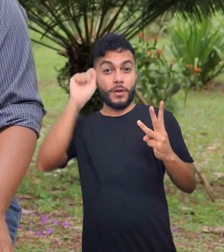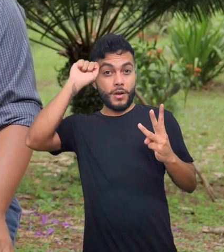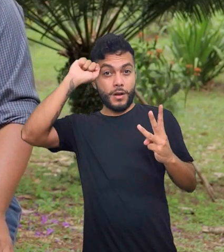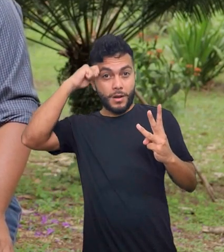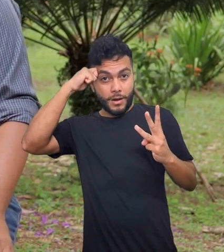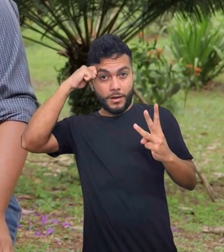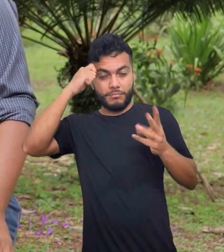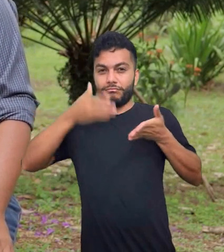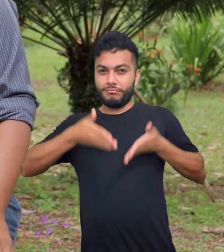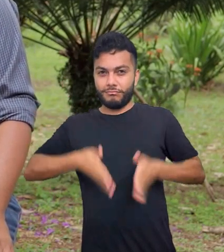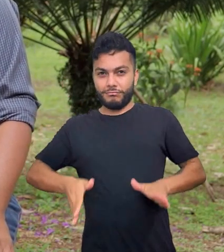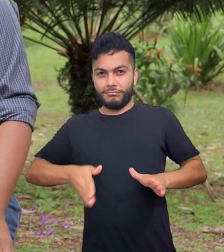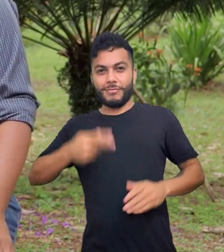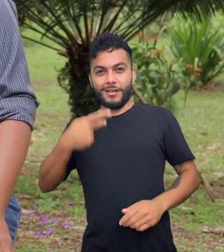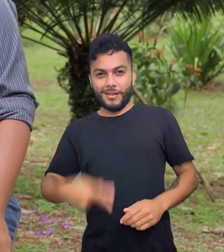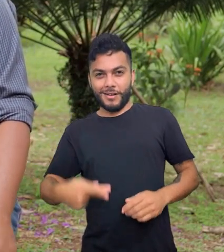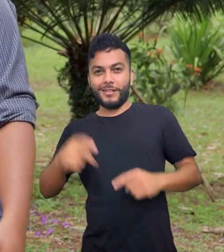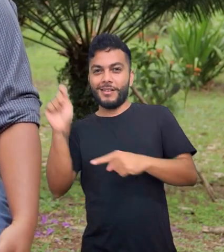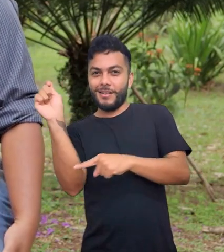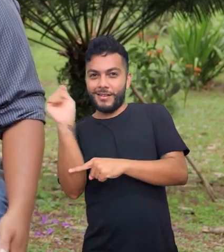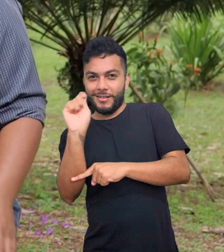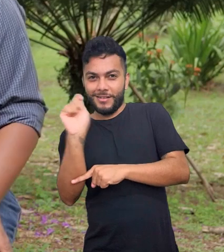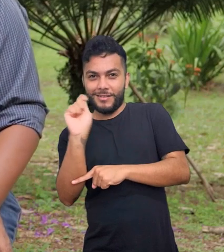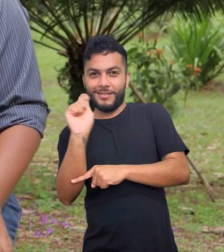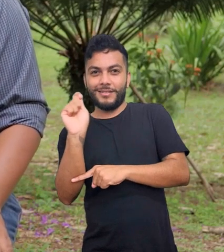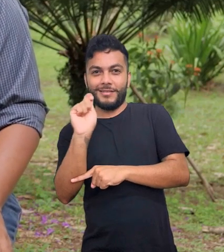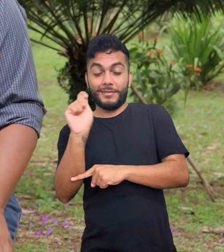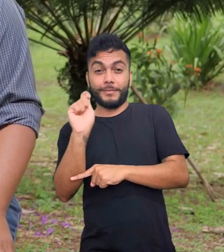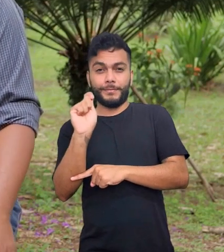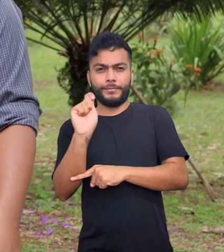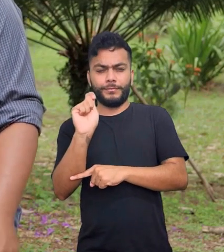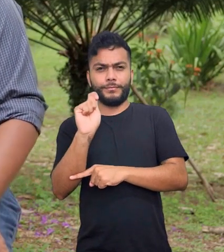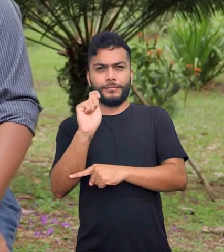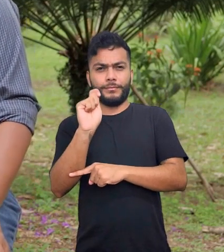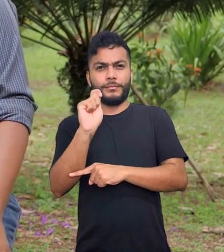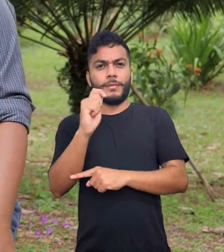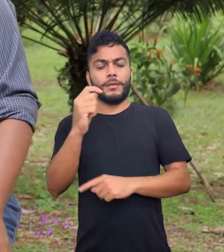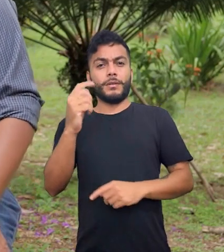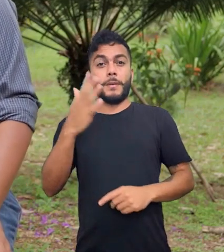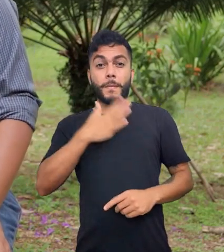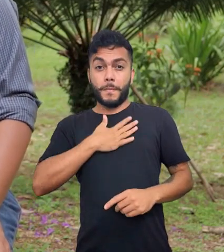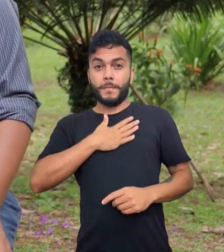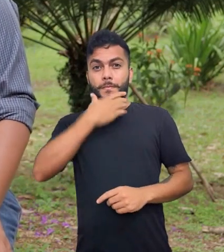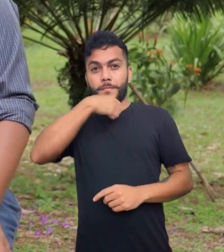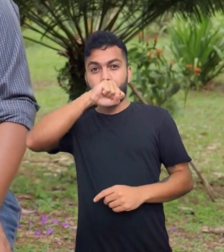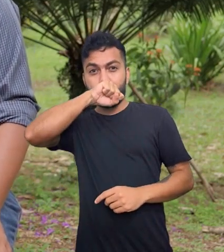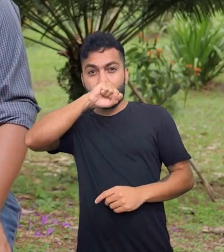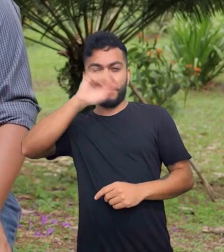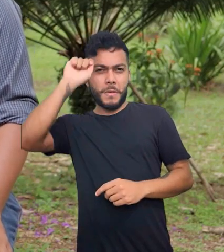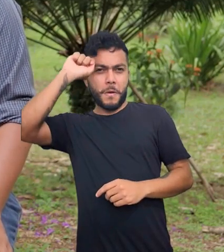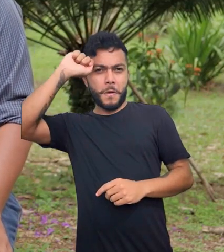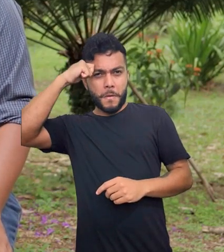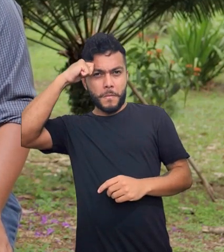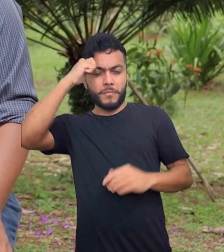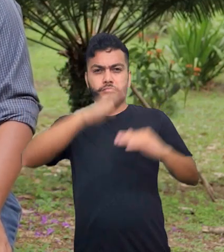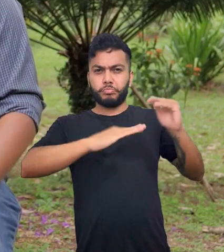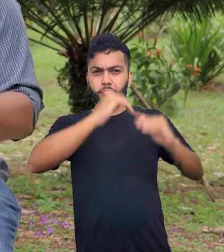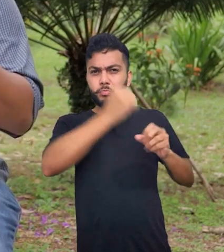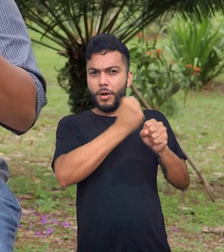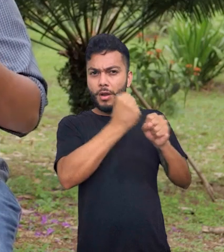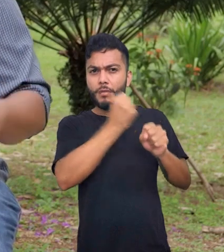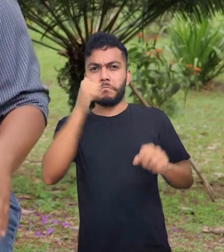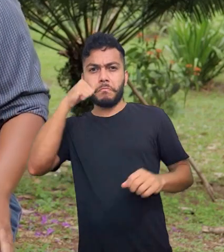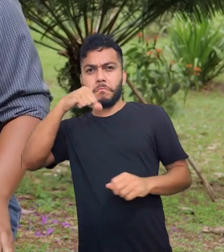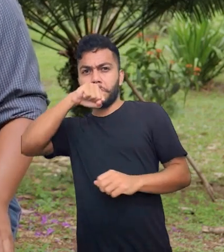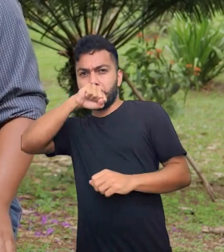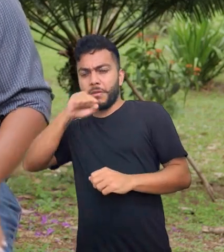filho de um homem negro, pedreiro, e uma mulher negra que vem do campo, estuda,